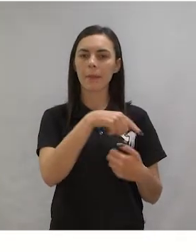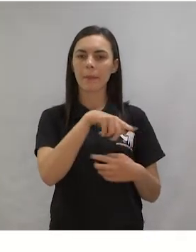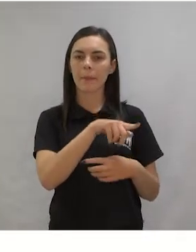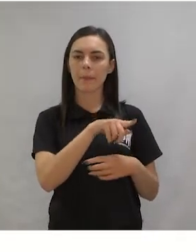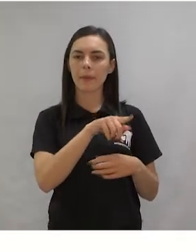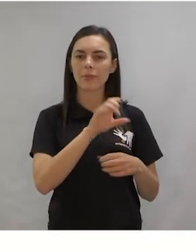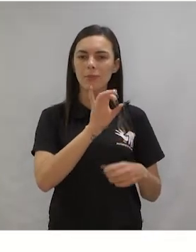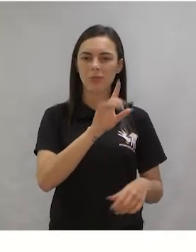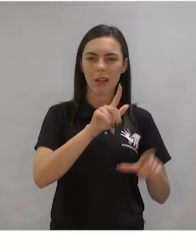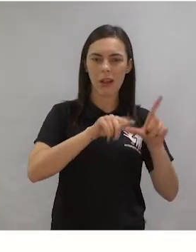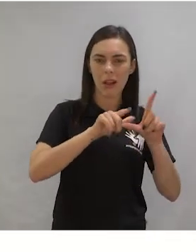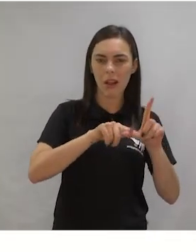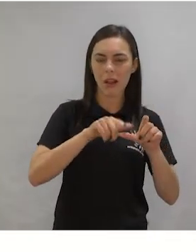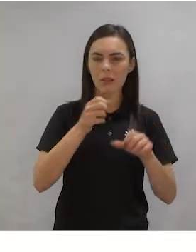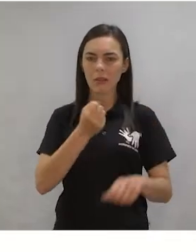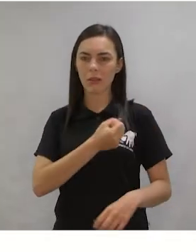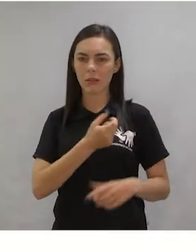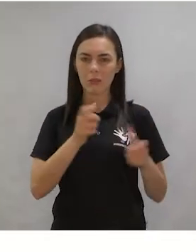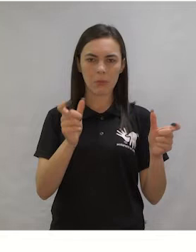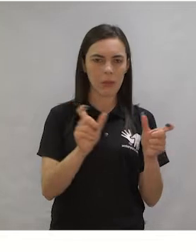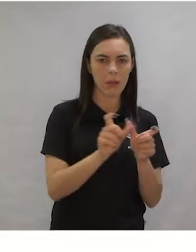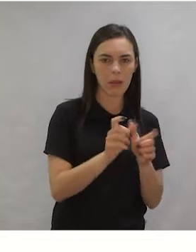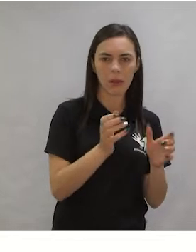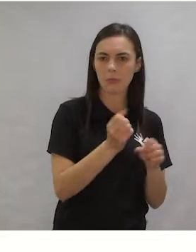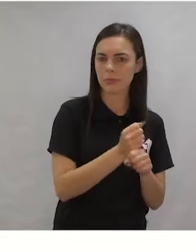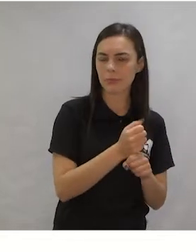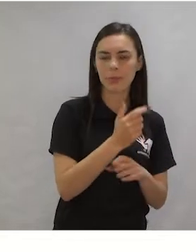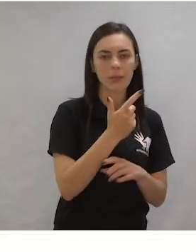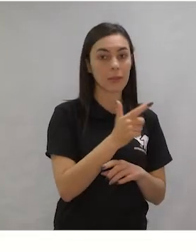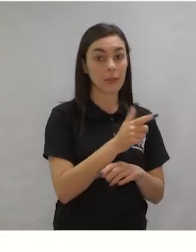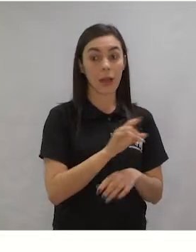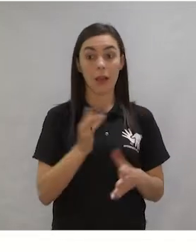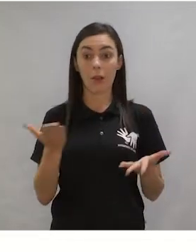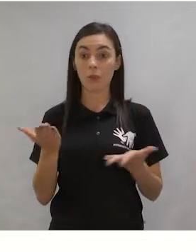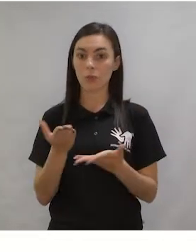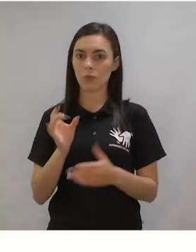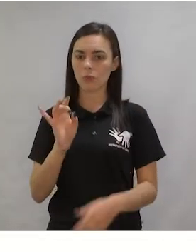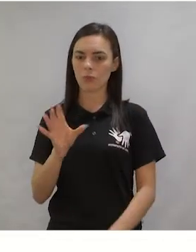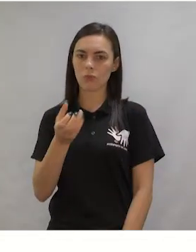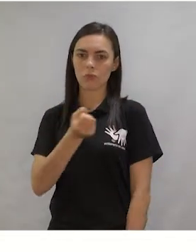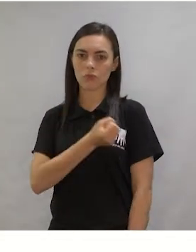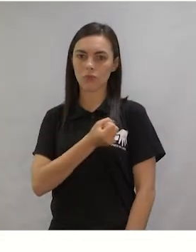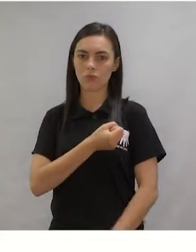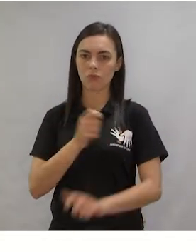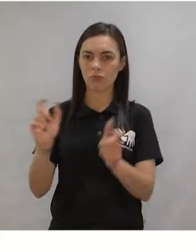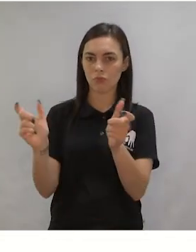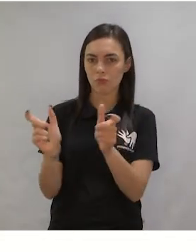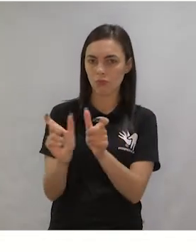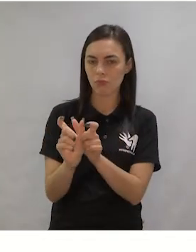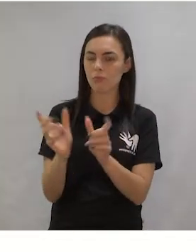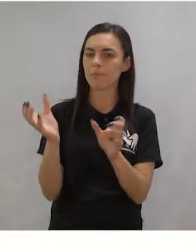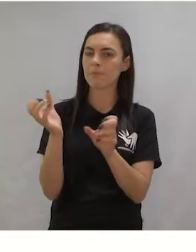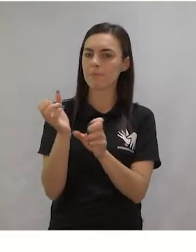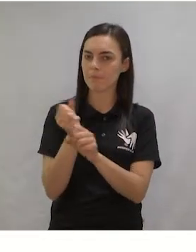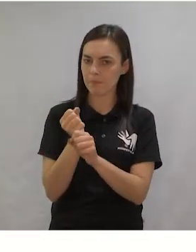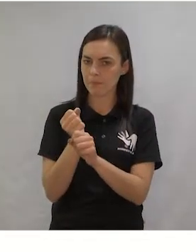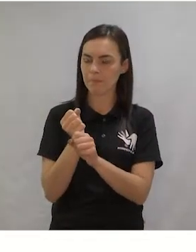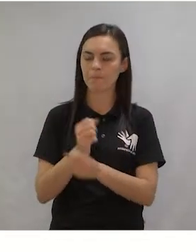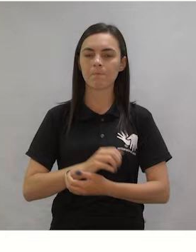já não tem mais uma expressão algébrica, porque elas não vão mais existir as letras. Ela se torna uma